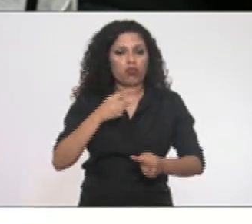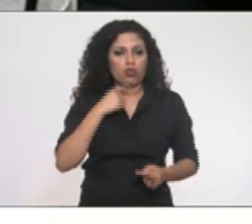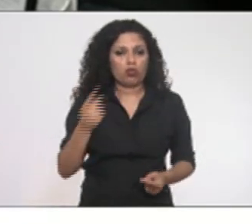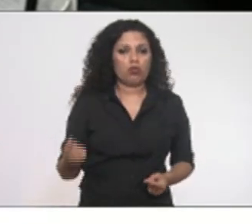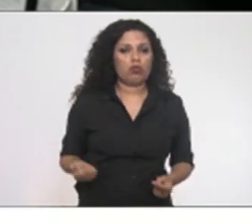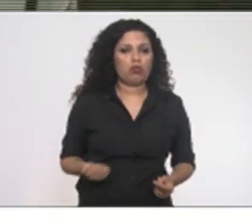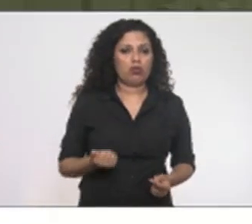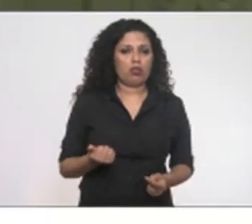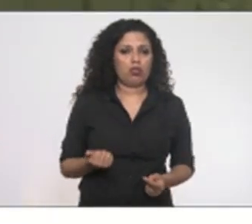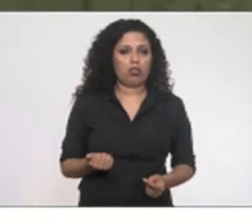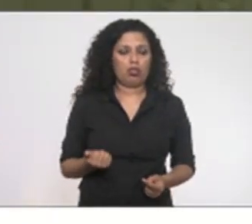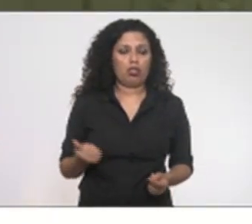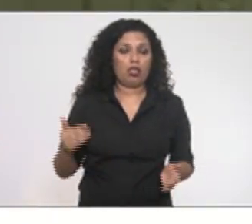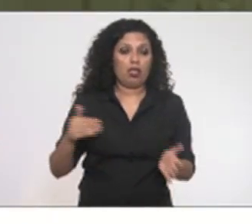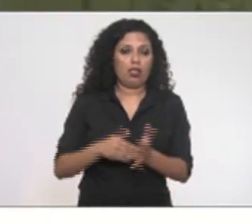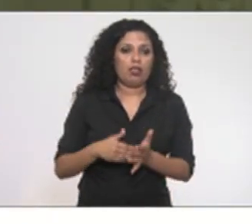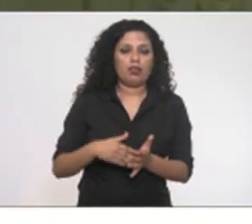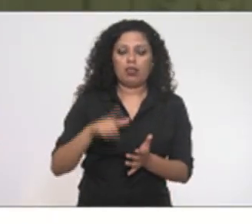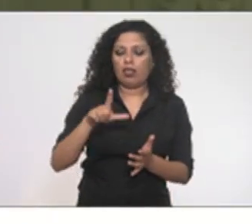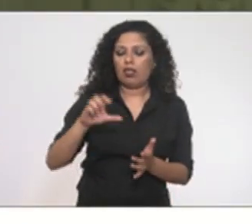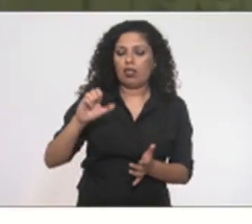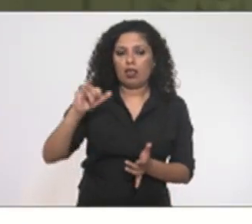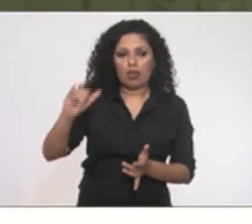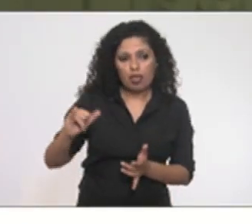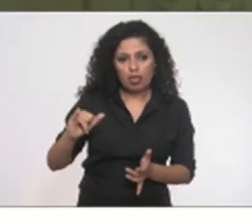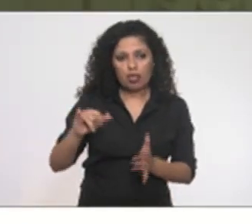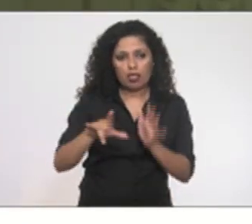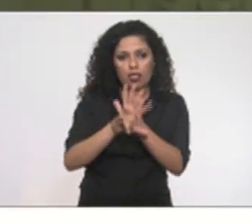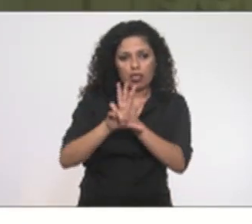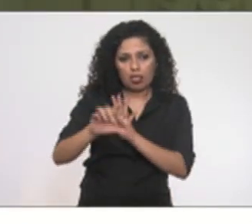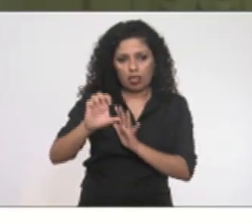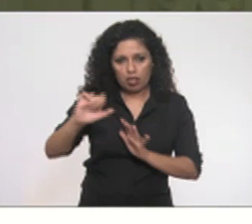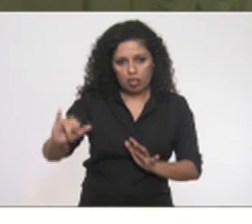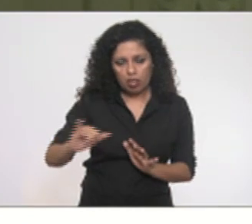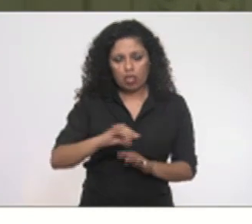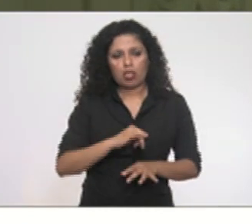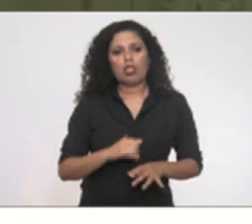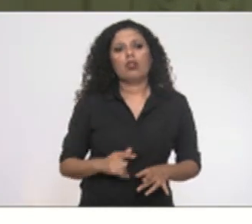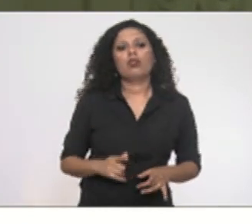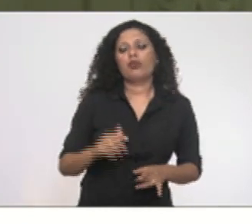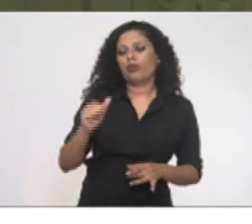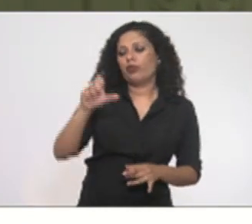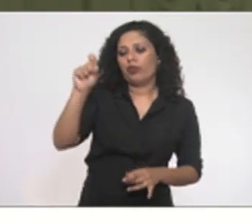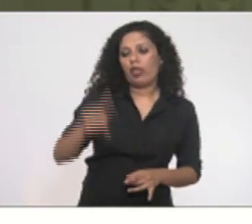retorno, mas até a lei do gás, não, era ajustada entre as partes. Bem como as vantagens